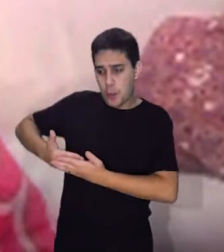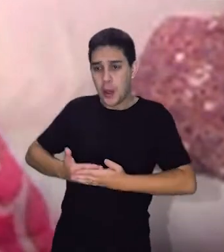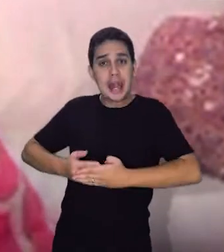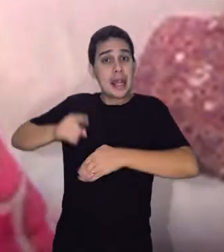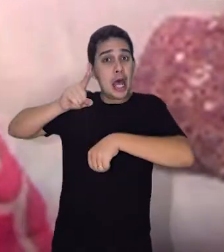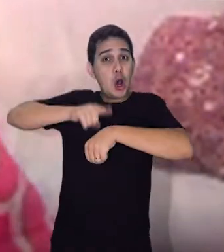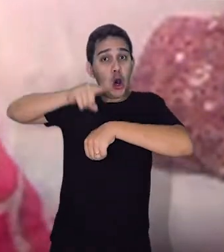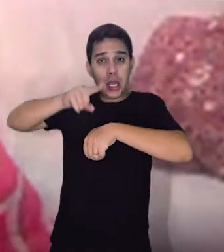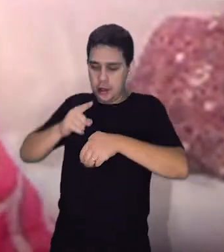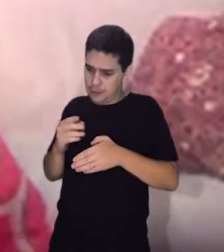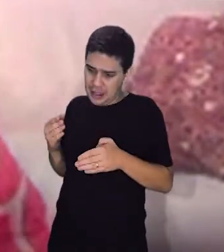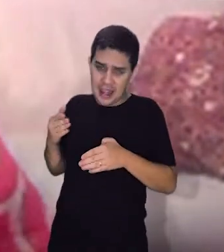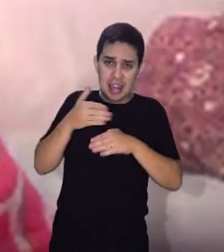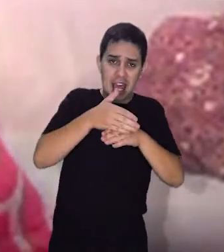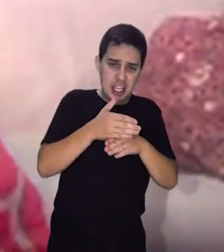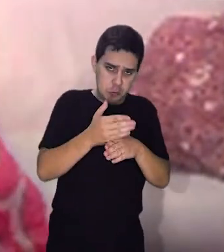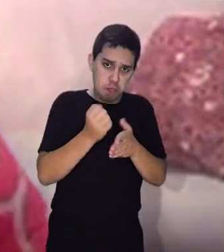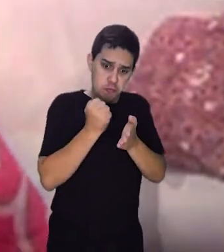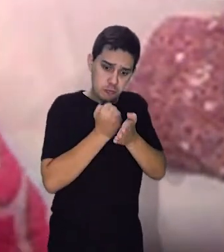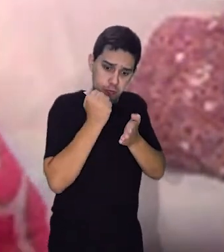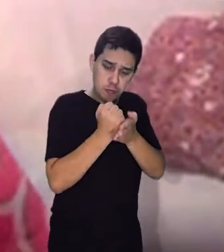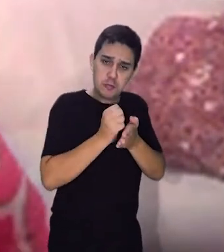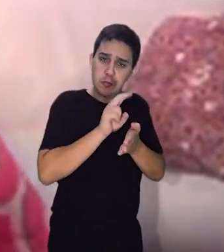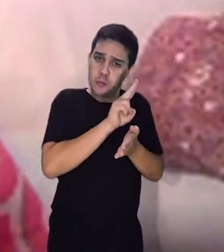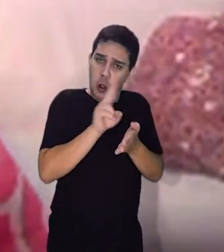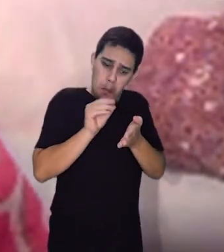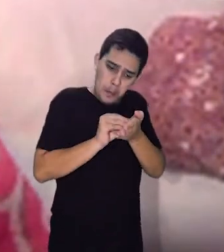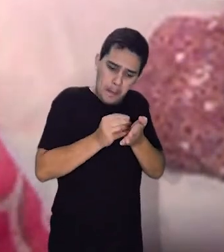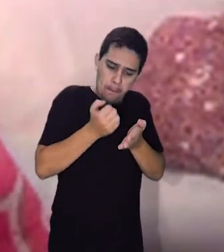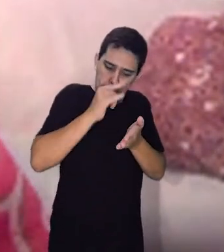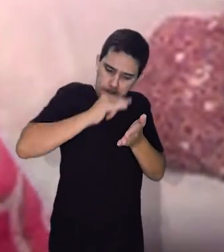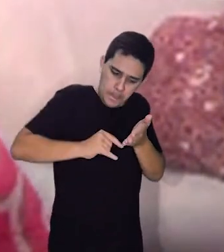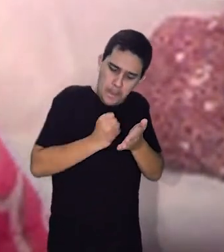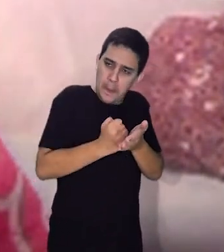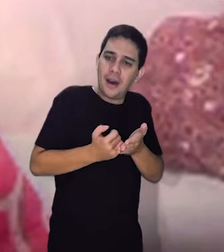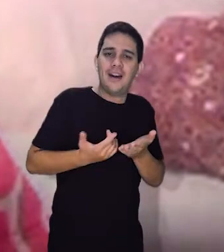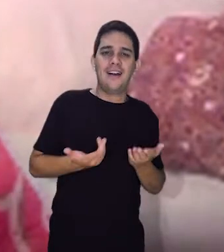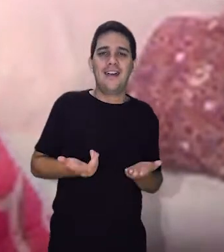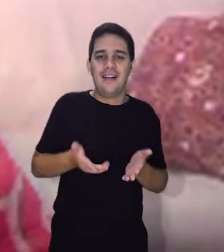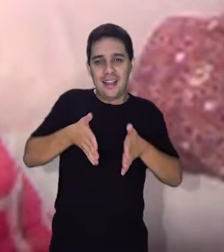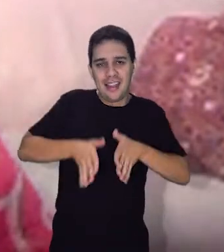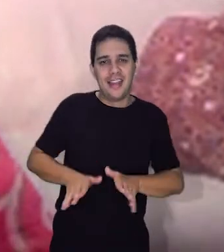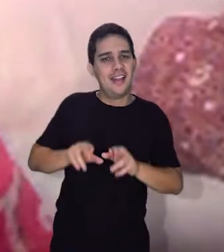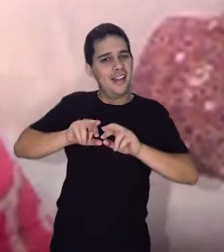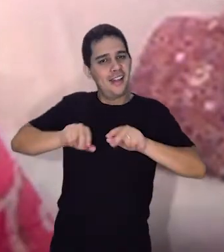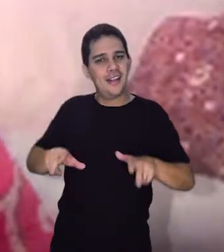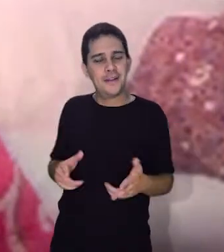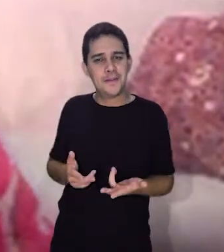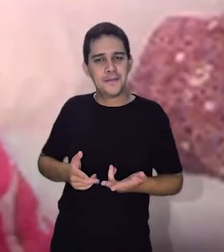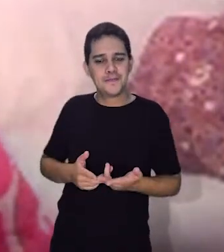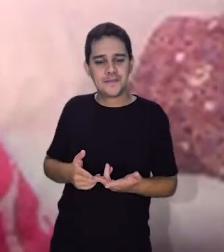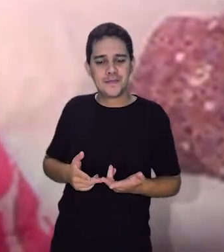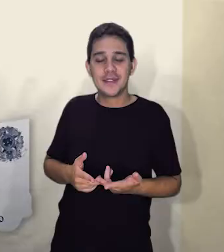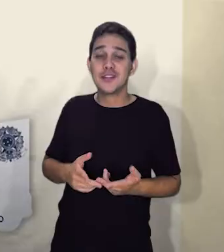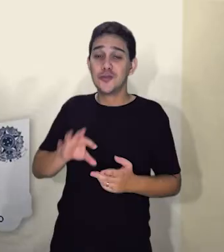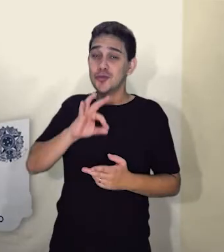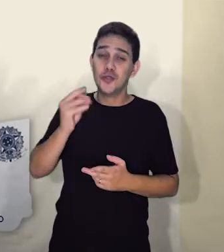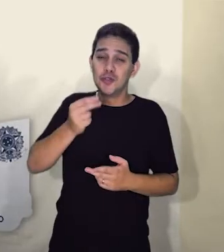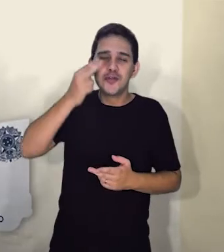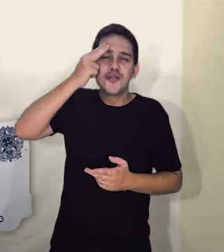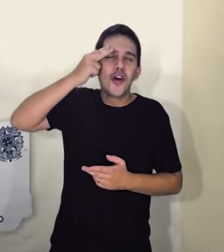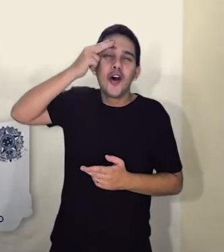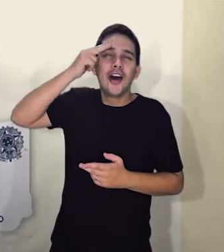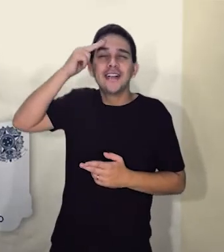quer mesmo é zerar, né? Eu acho que eu falo que é o sonho de toda pessoa que trabalha com a questão documental, é que não haja subregistro.